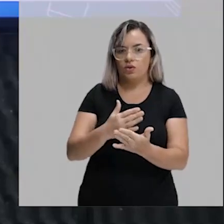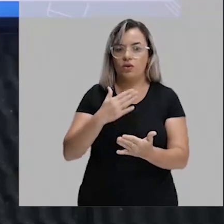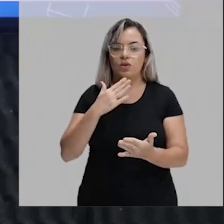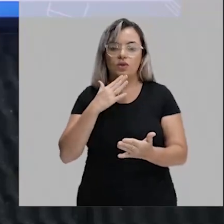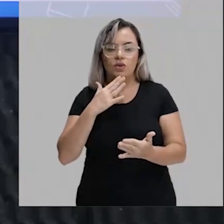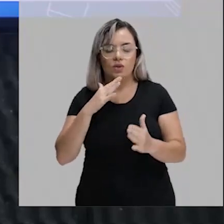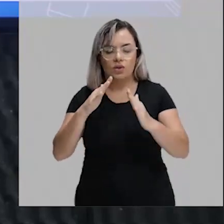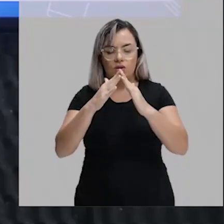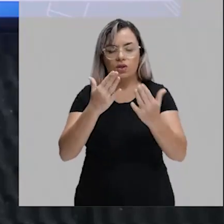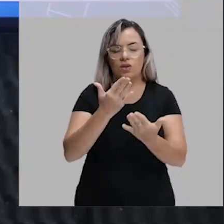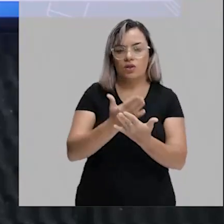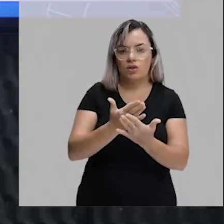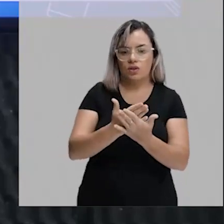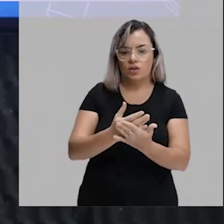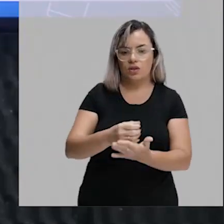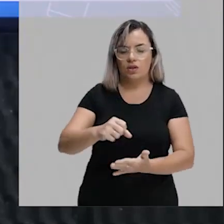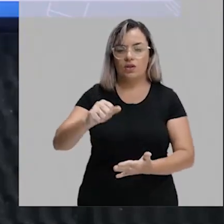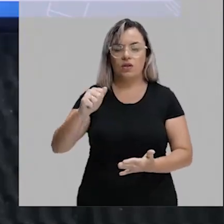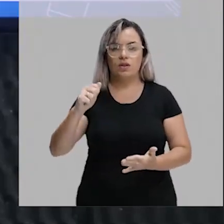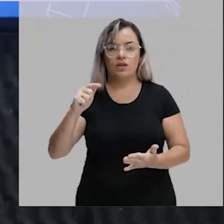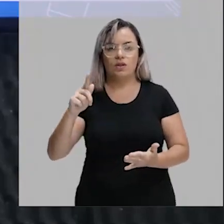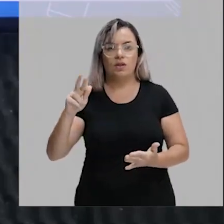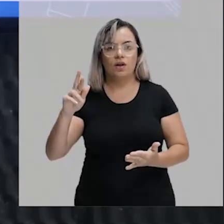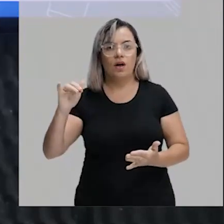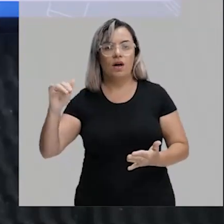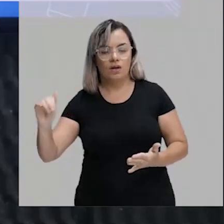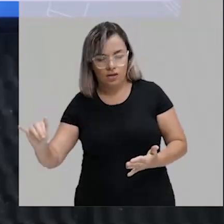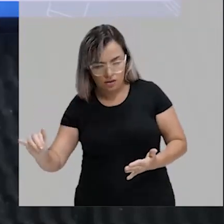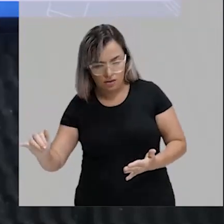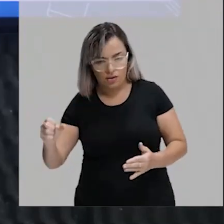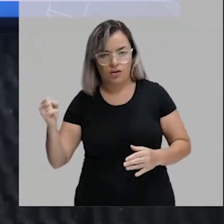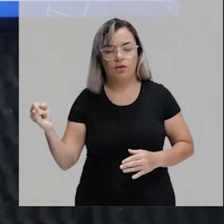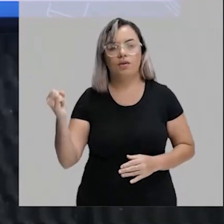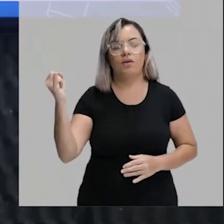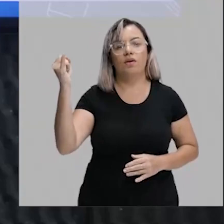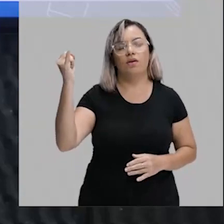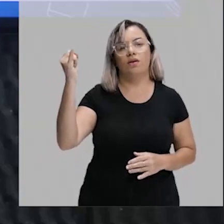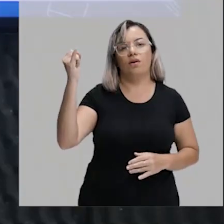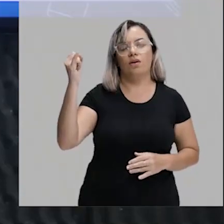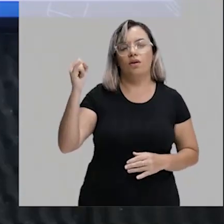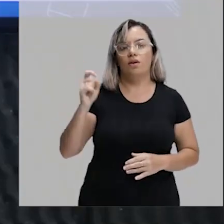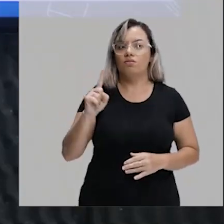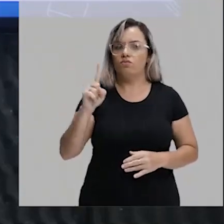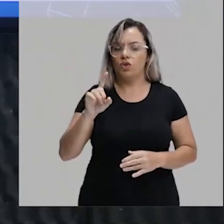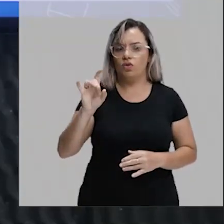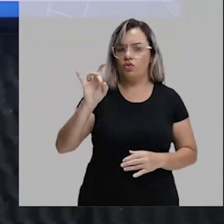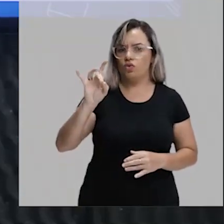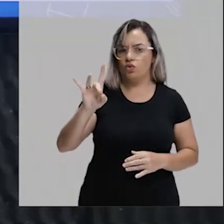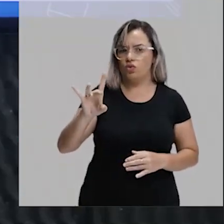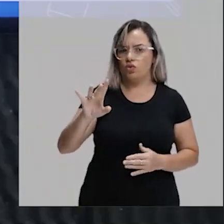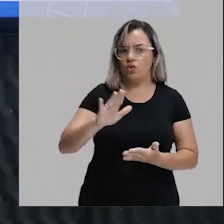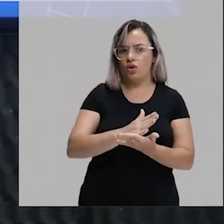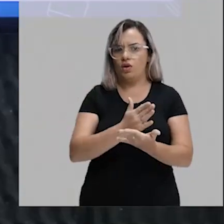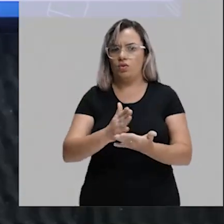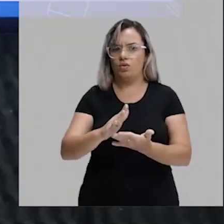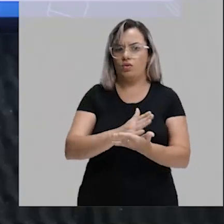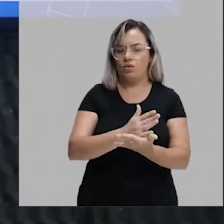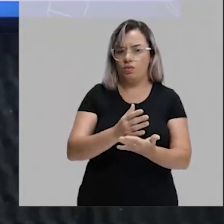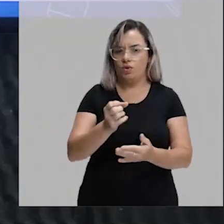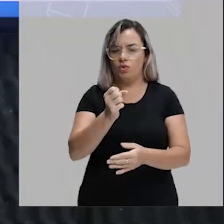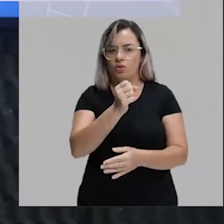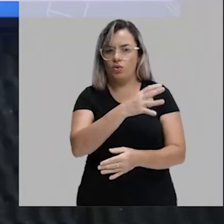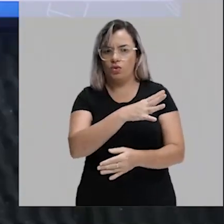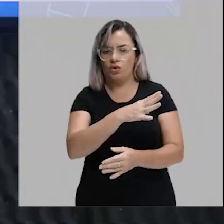tem um centro de aperfeiçoamento náutico, que ele foi muito importante não só para algumas inovações náuticas, mas